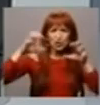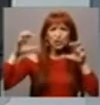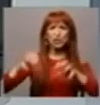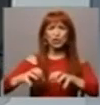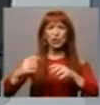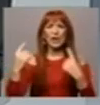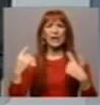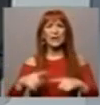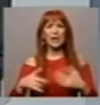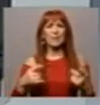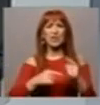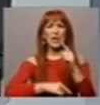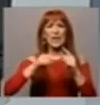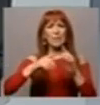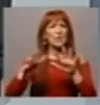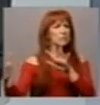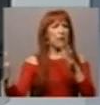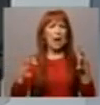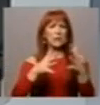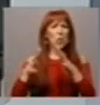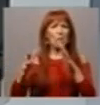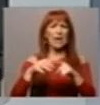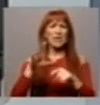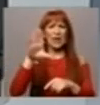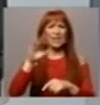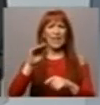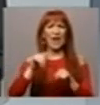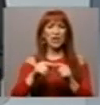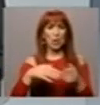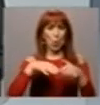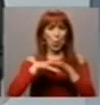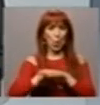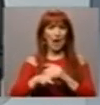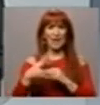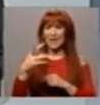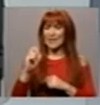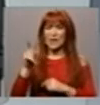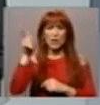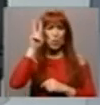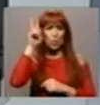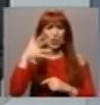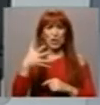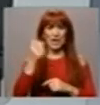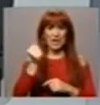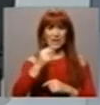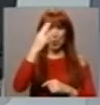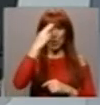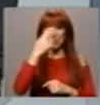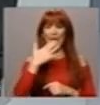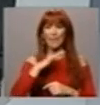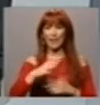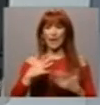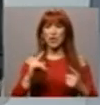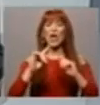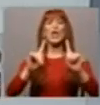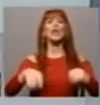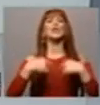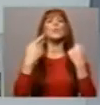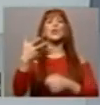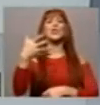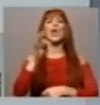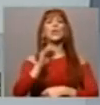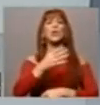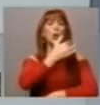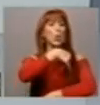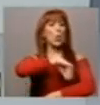Temos temperaturas da ordem dos 10 graus para a Guarda, 13 para Porto Alegre, 15 para Castelo Branco, depois 14 para